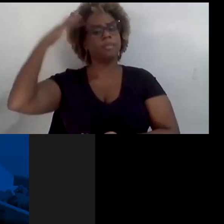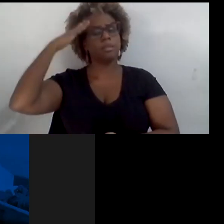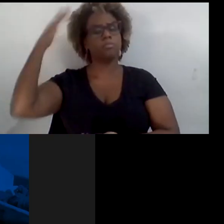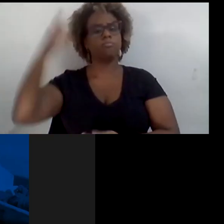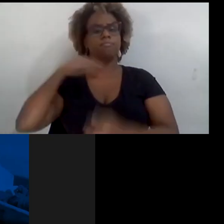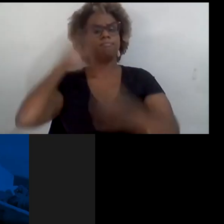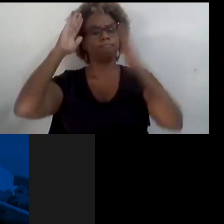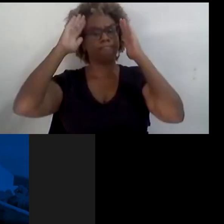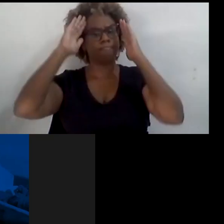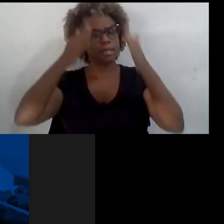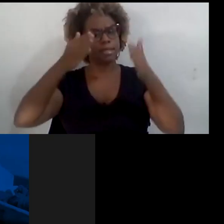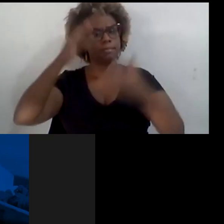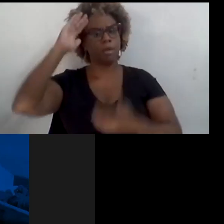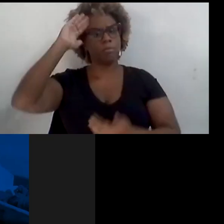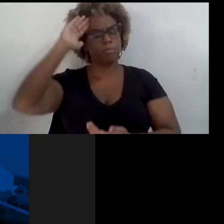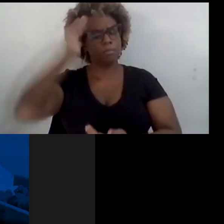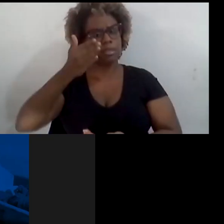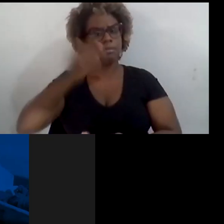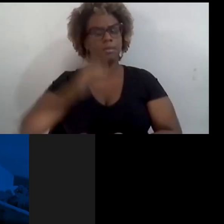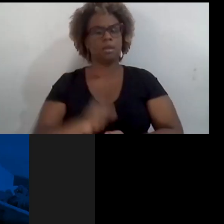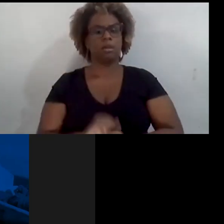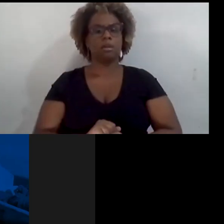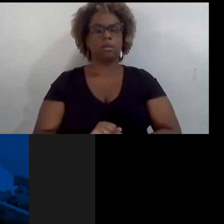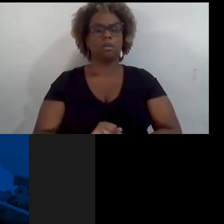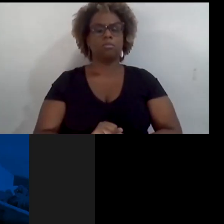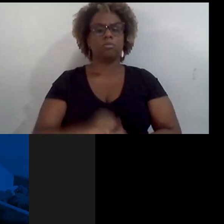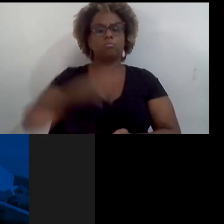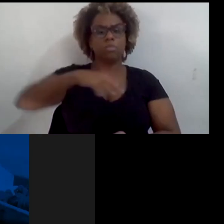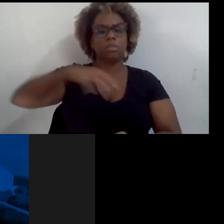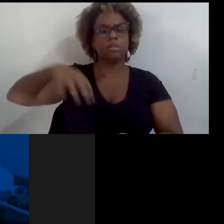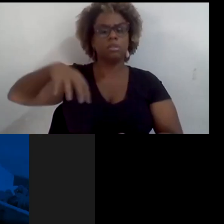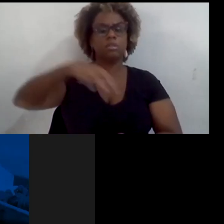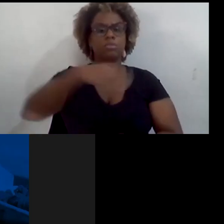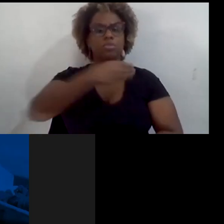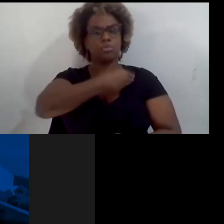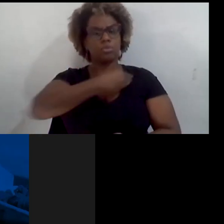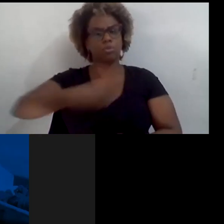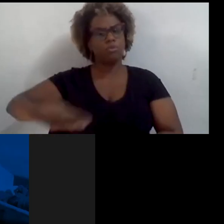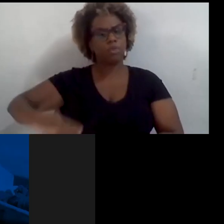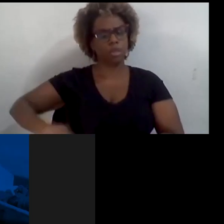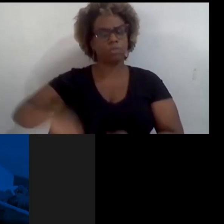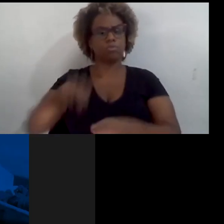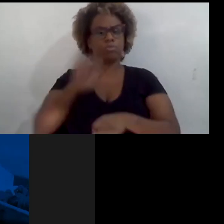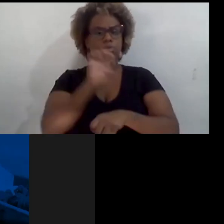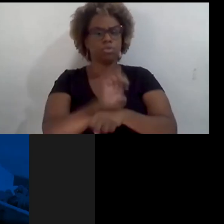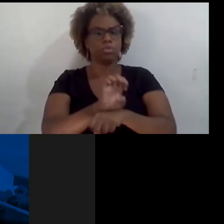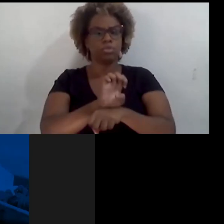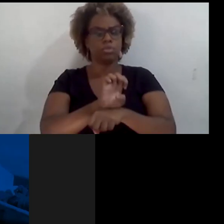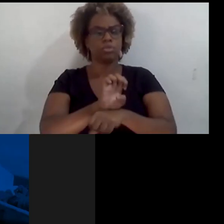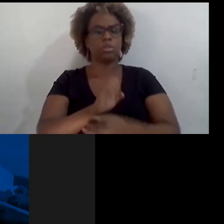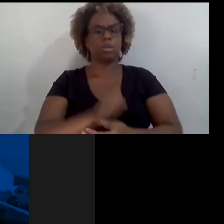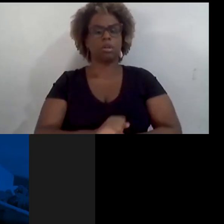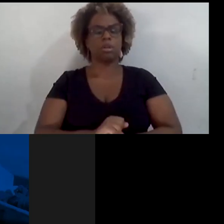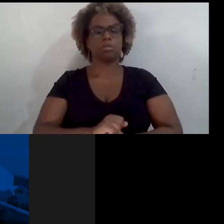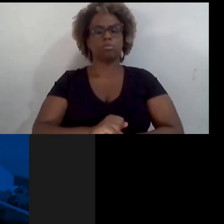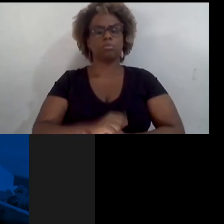está sendo, tem sentido esse viés nas ações do governo do Estado, né, com o anúncio da Bahia Filme e outras iniciativas